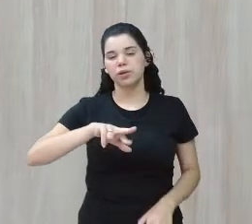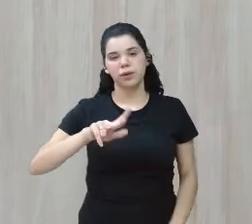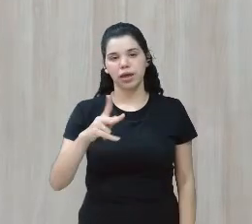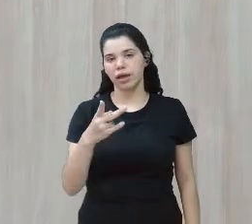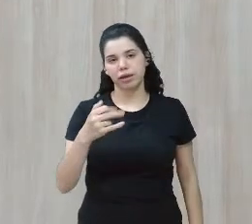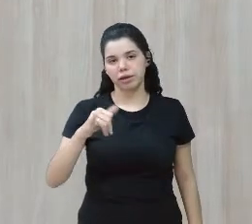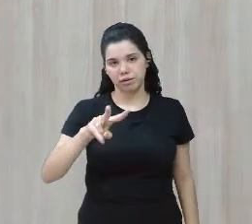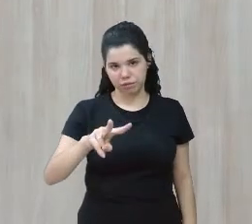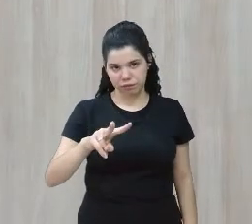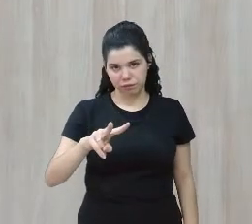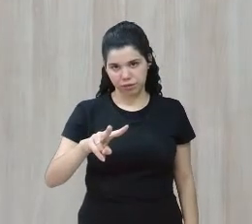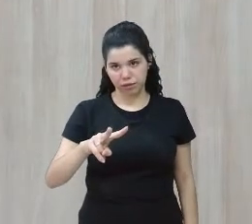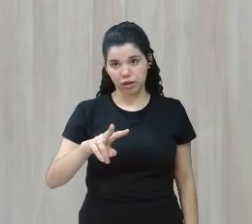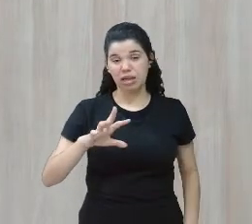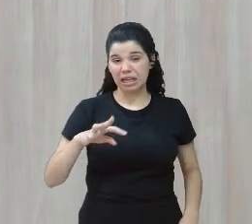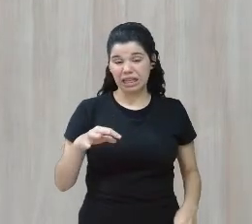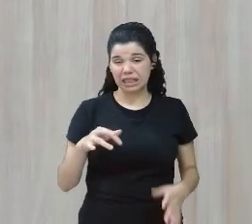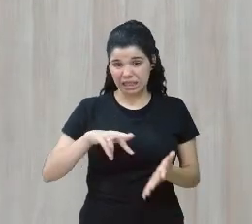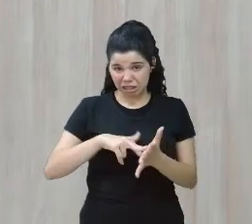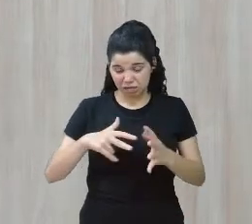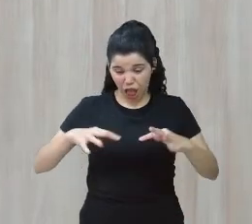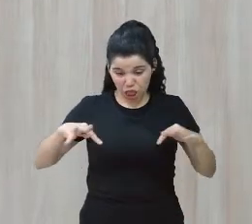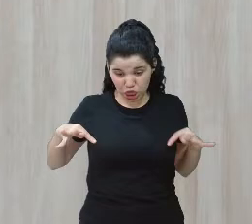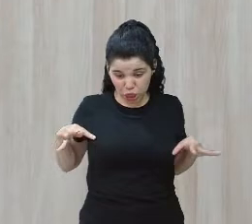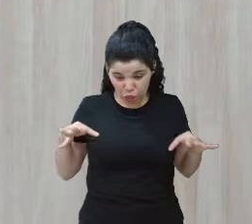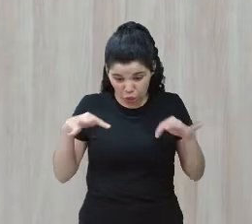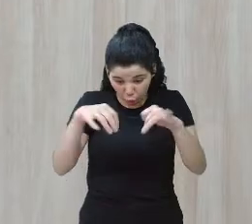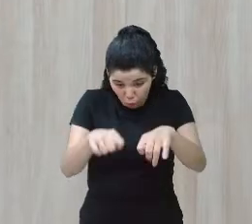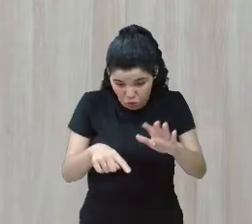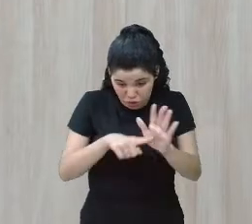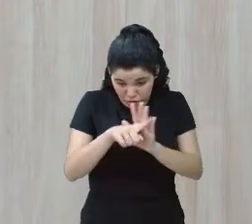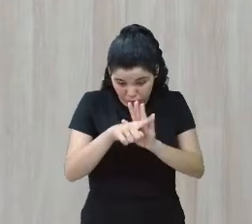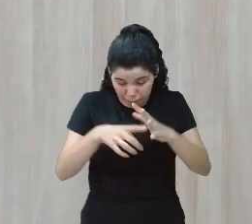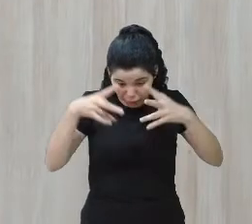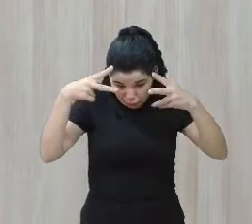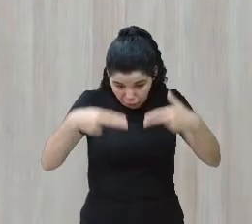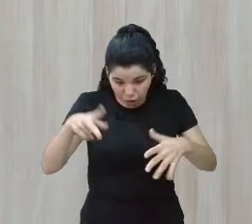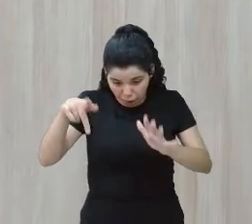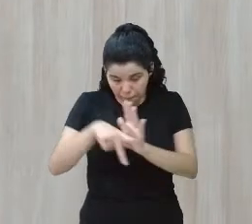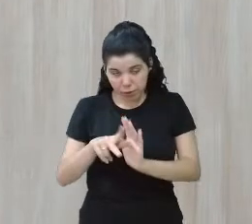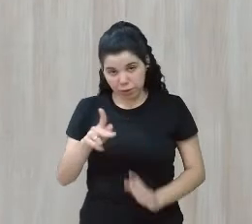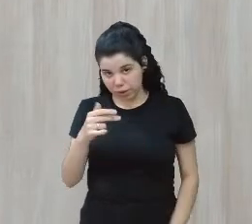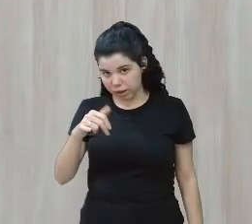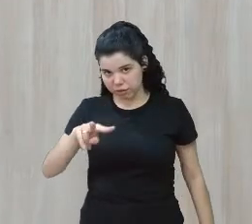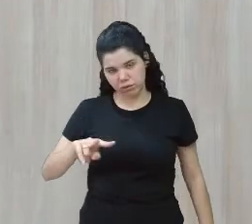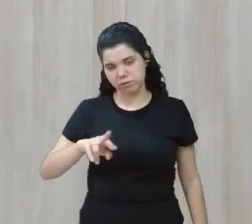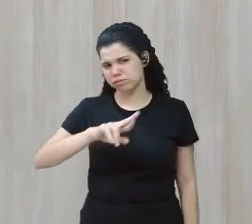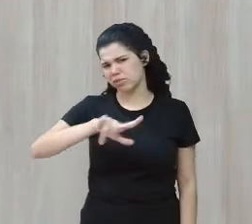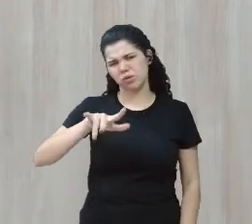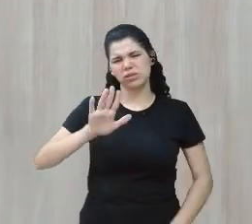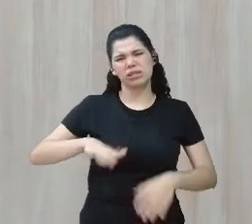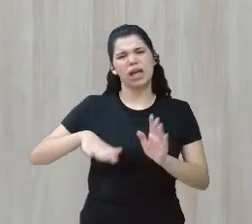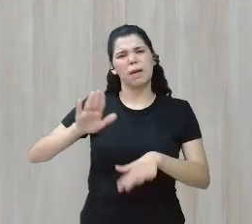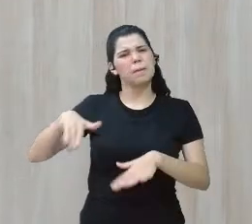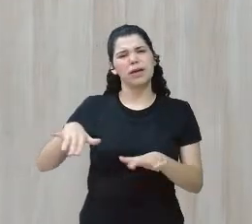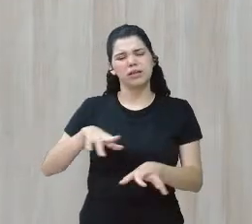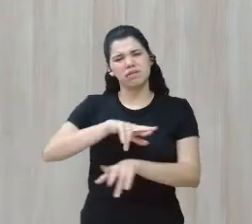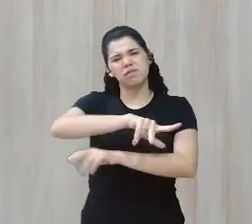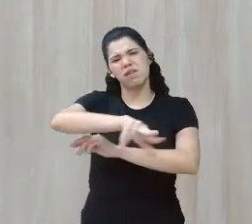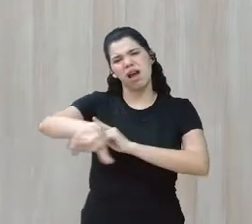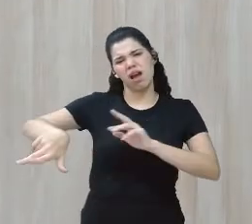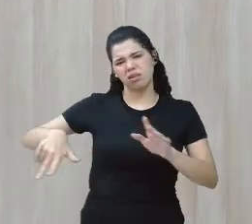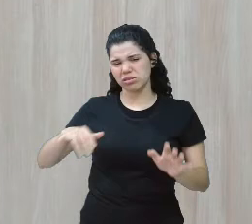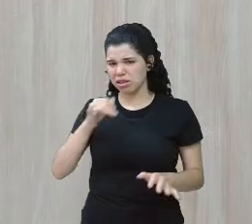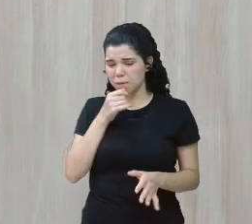vírus do HIV. Não vamos dizer que todos que apresentam esse exame é portador do vírus. Isso aí vai ter uma